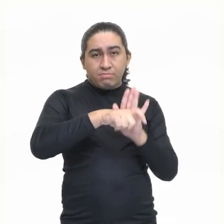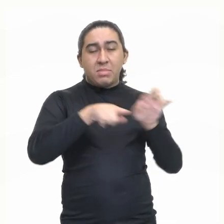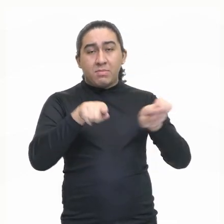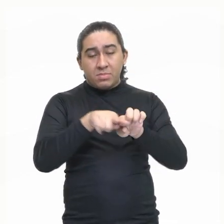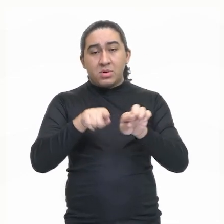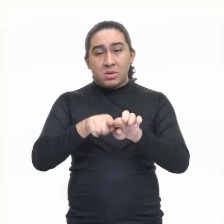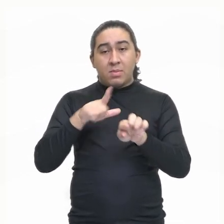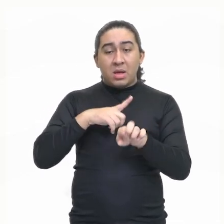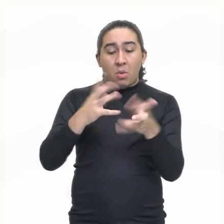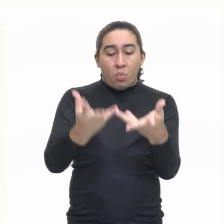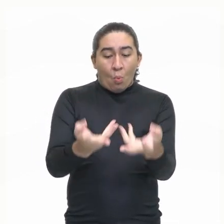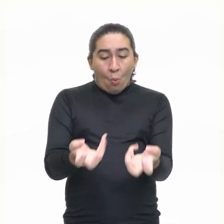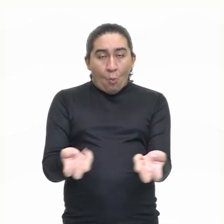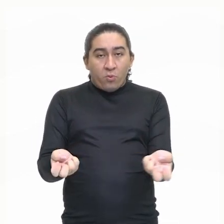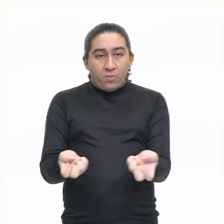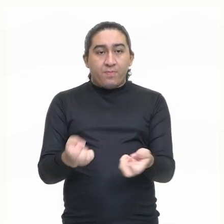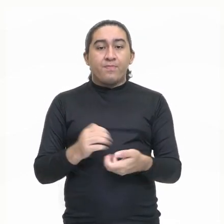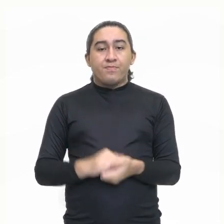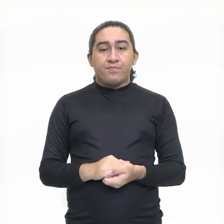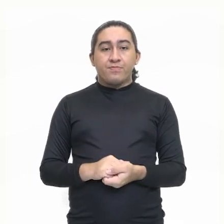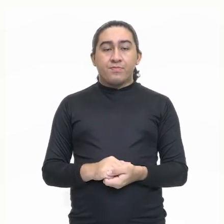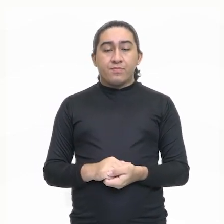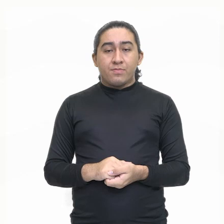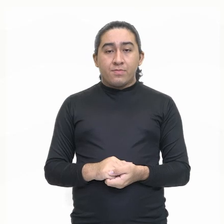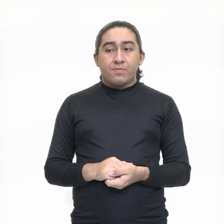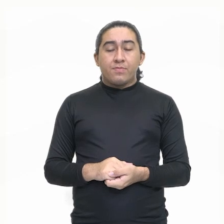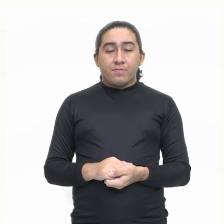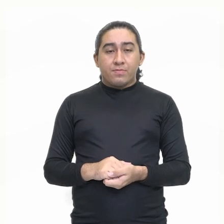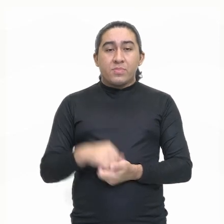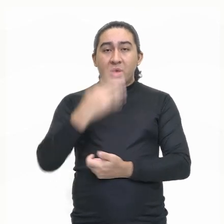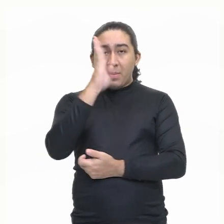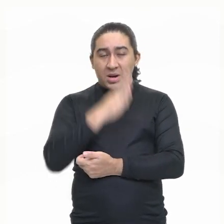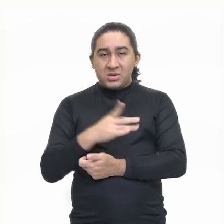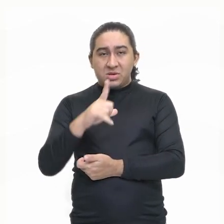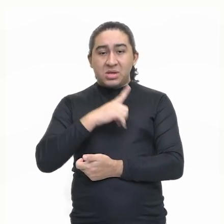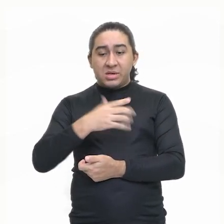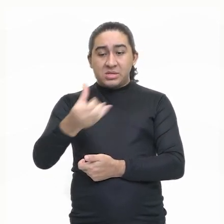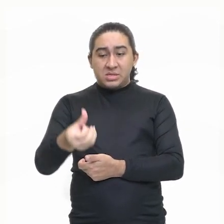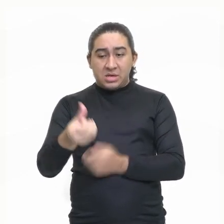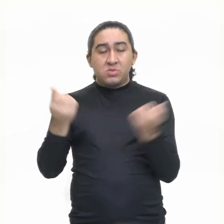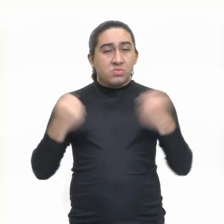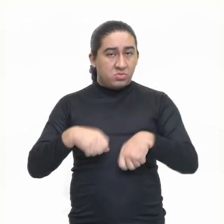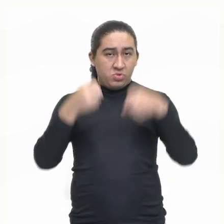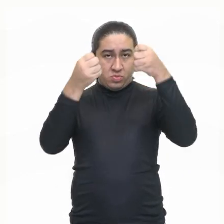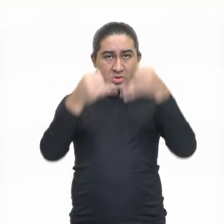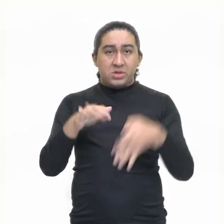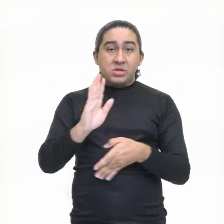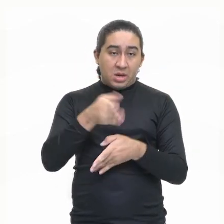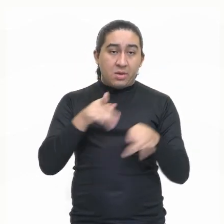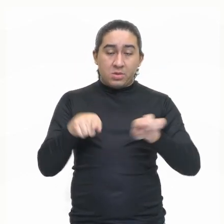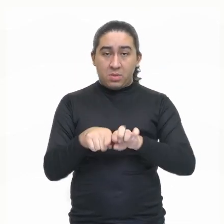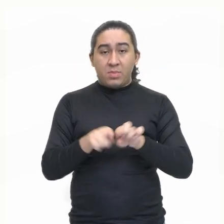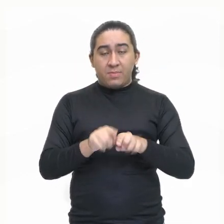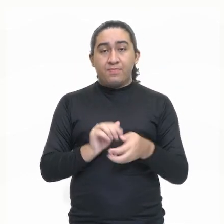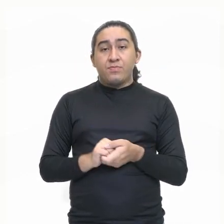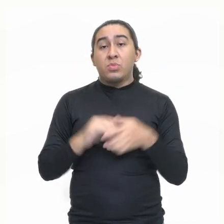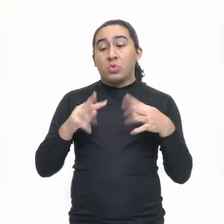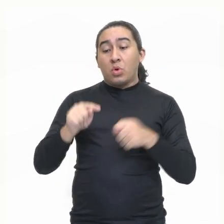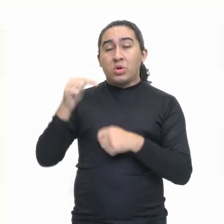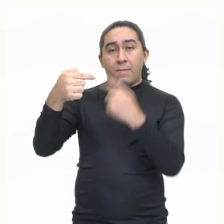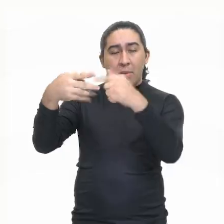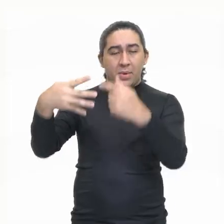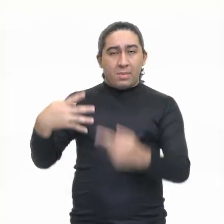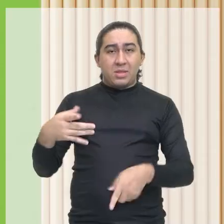do solo. Nós temos aí no Brasil os 6 biomas, como comentei para vocês, e estes biomas